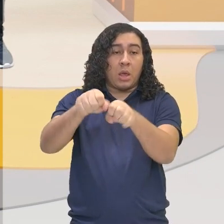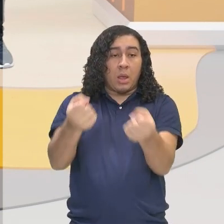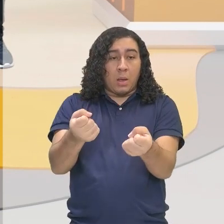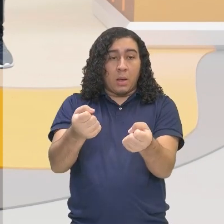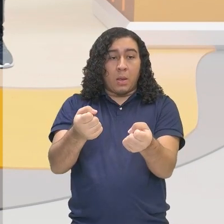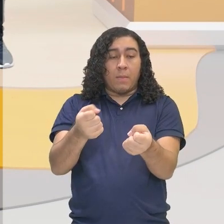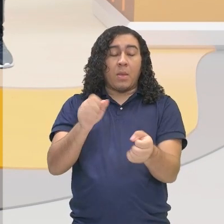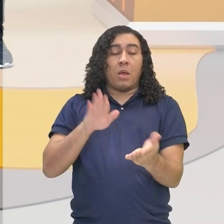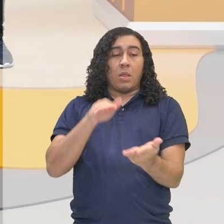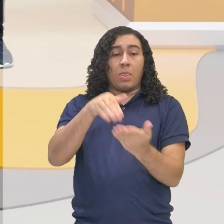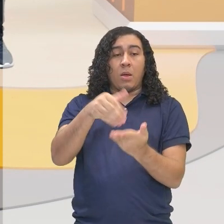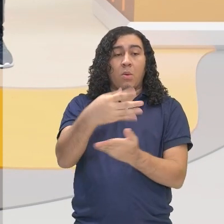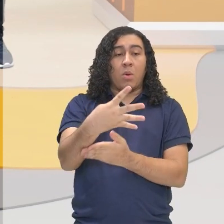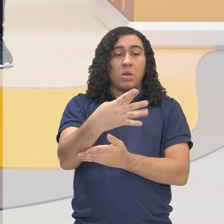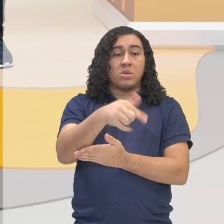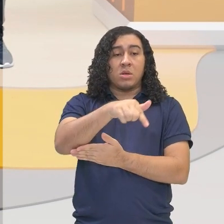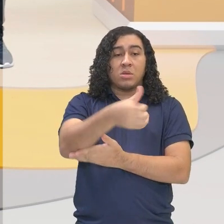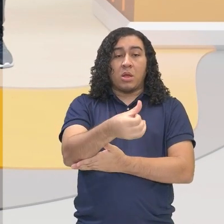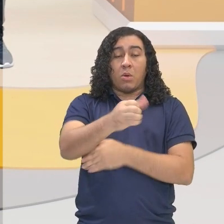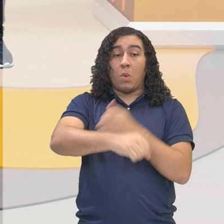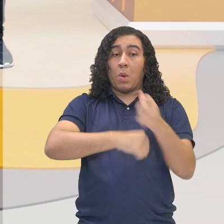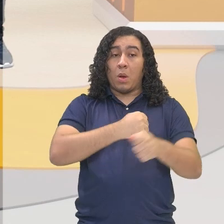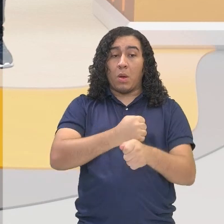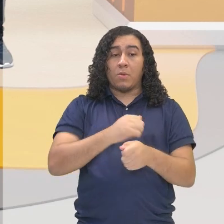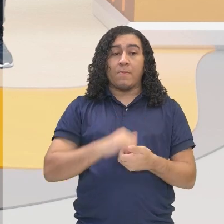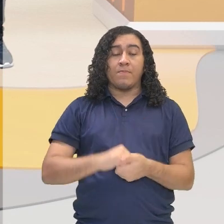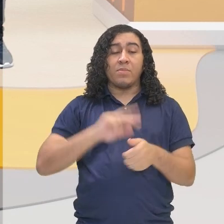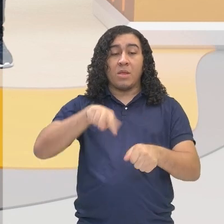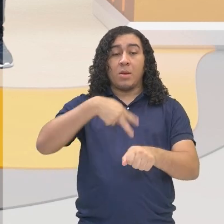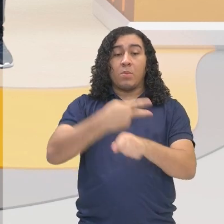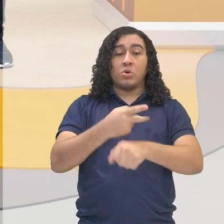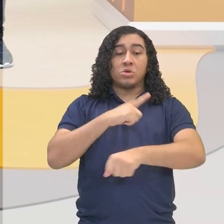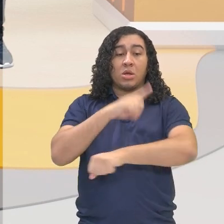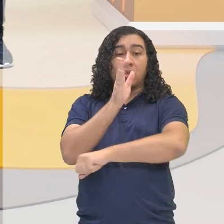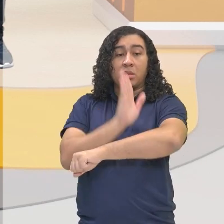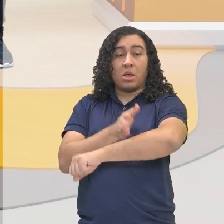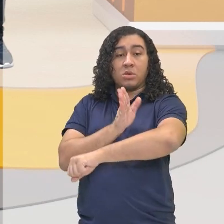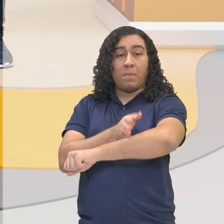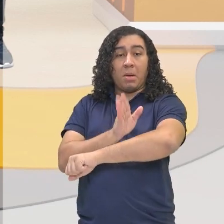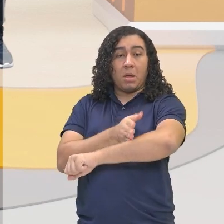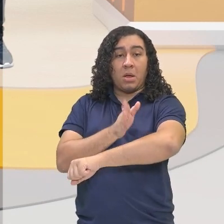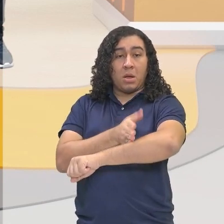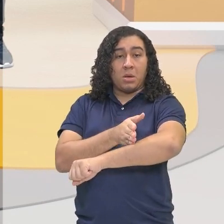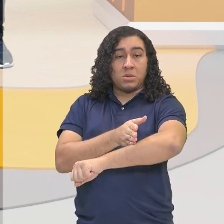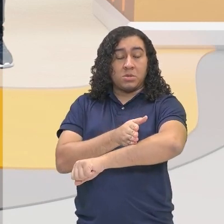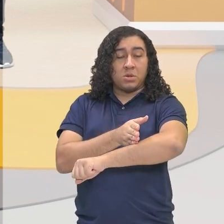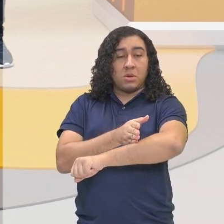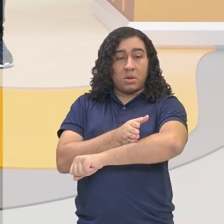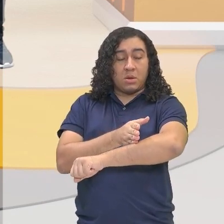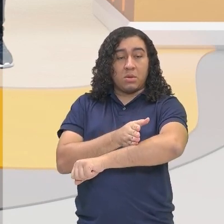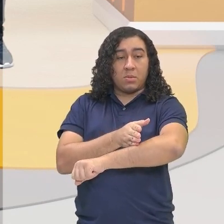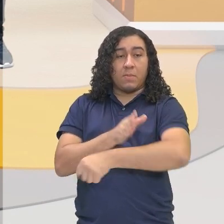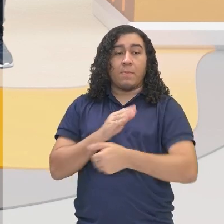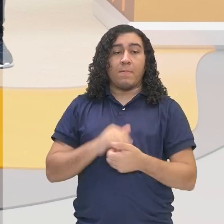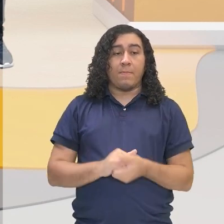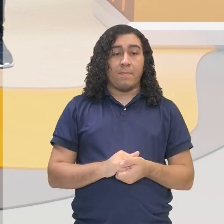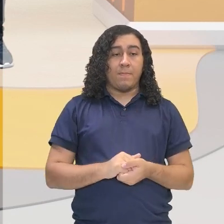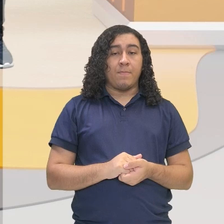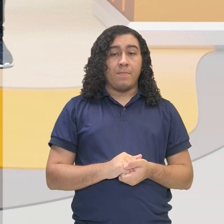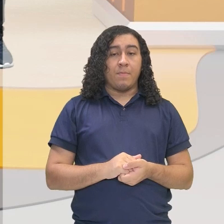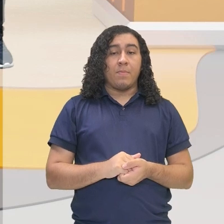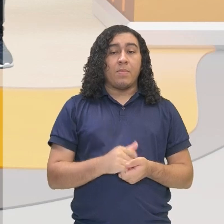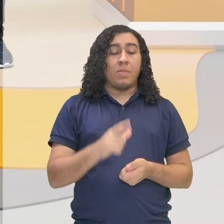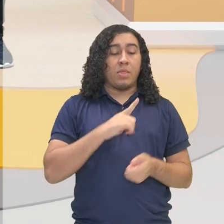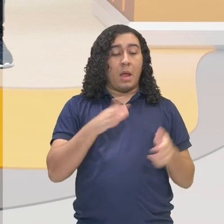Após a antiguidade, nós temos a Idade Média, que vai estar aí entre a queda do Império